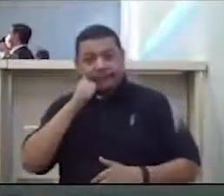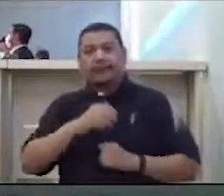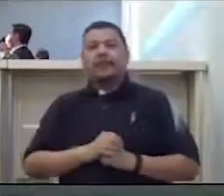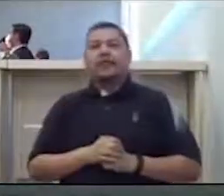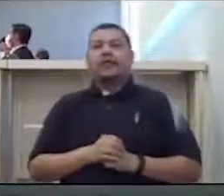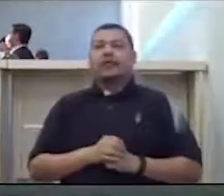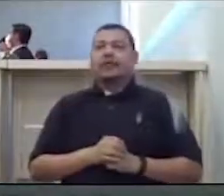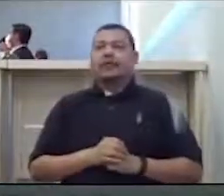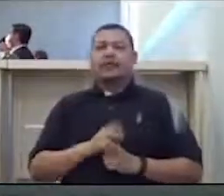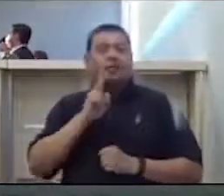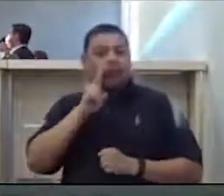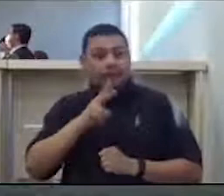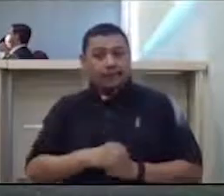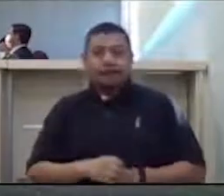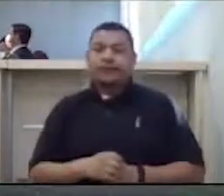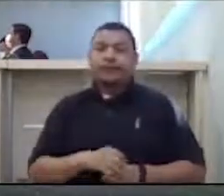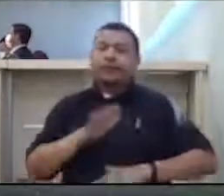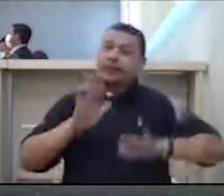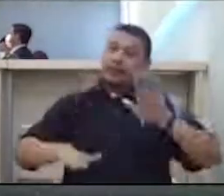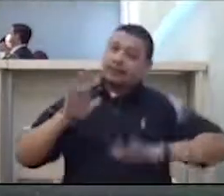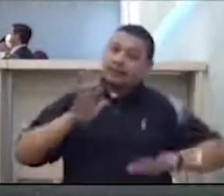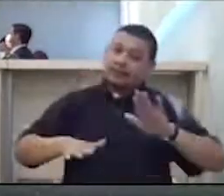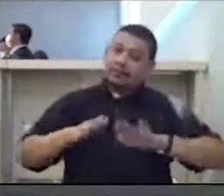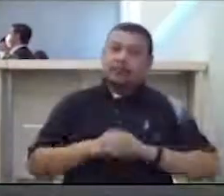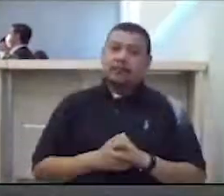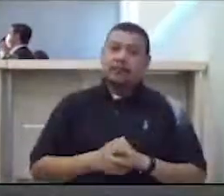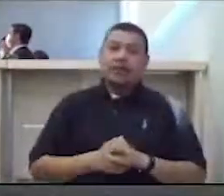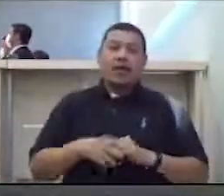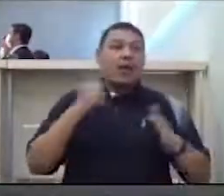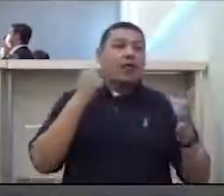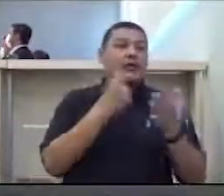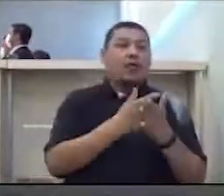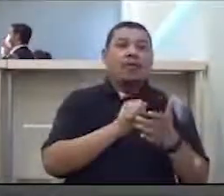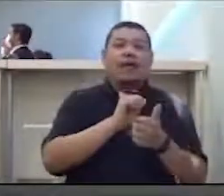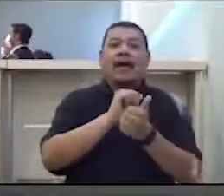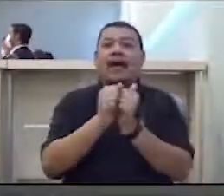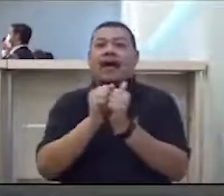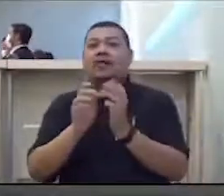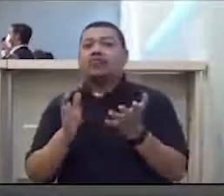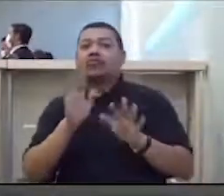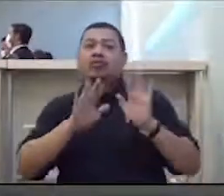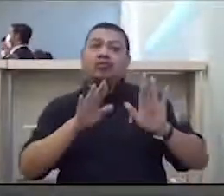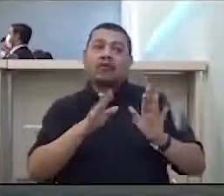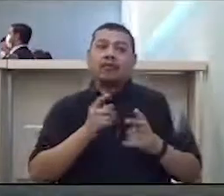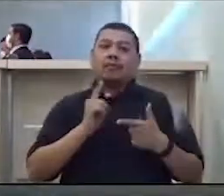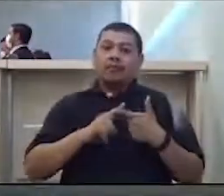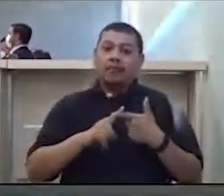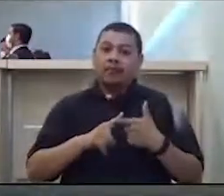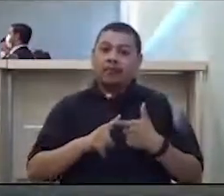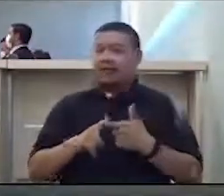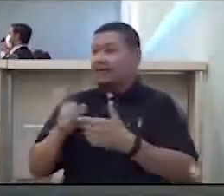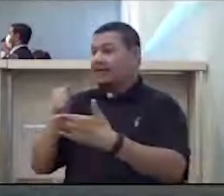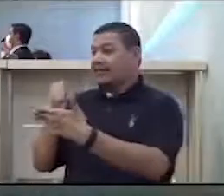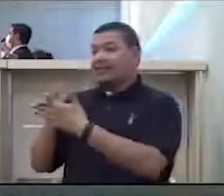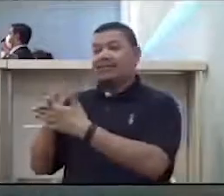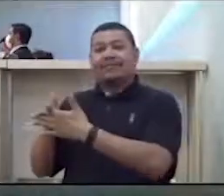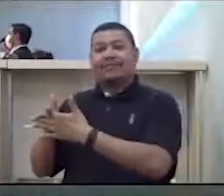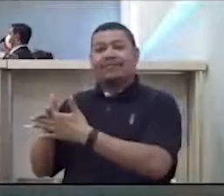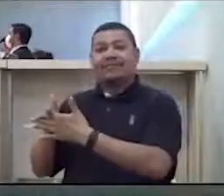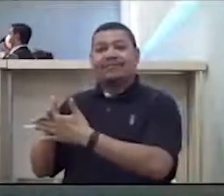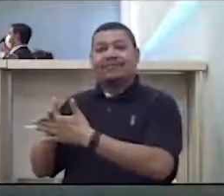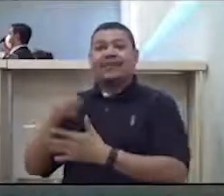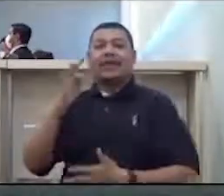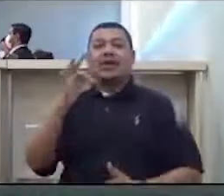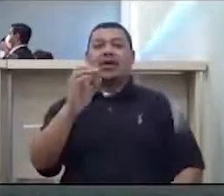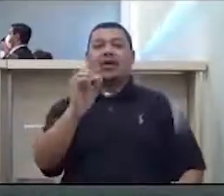batalhadeira, às vezes deixando de comprar um arroz e ter que gastar esse dinheiro com uma